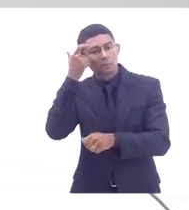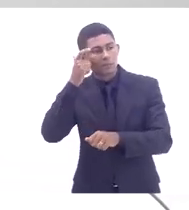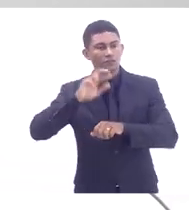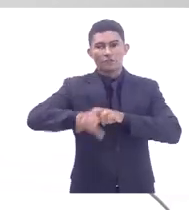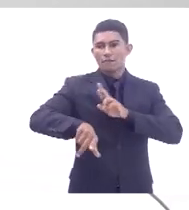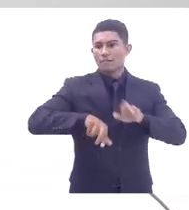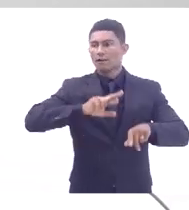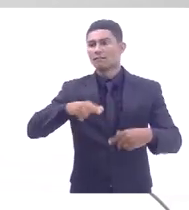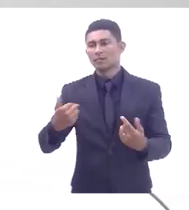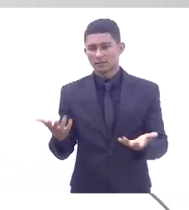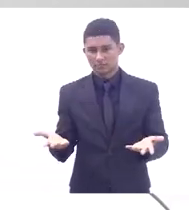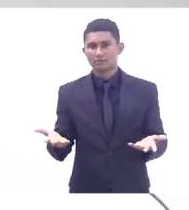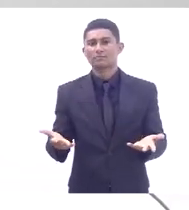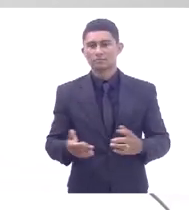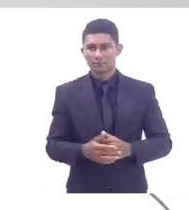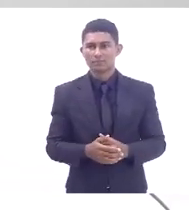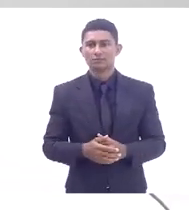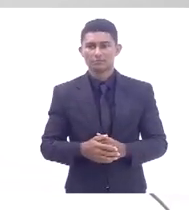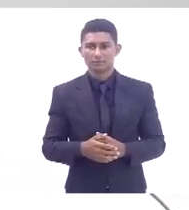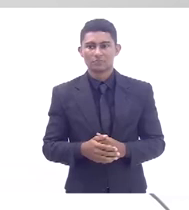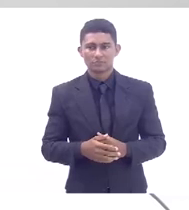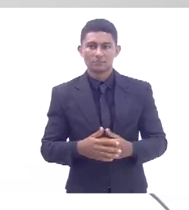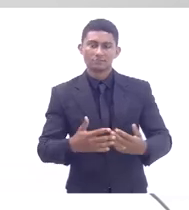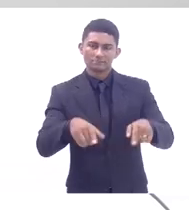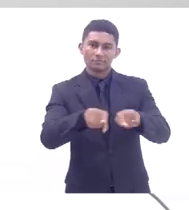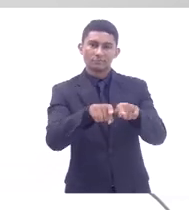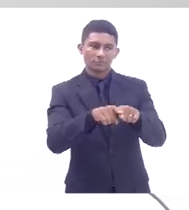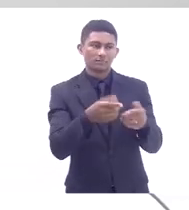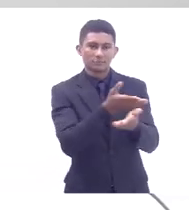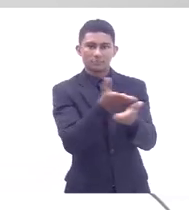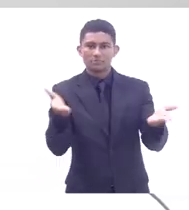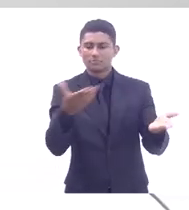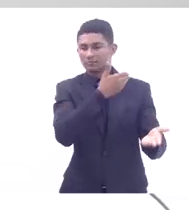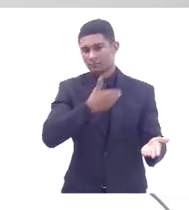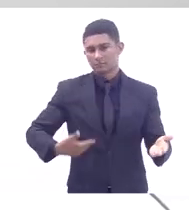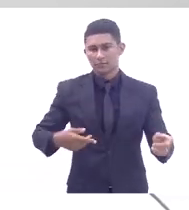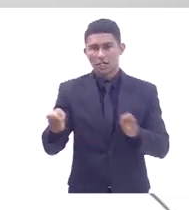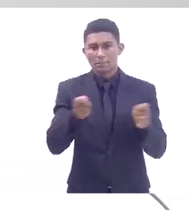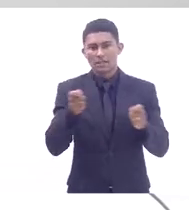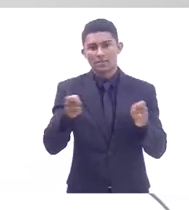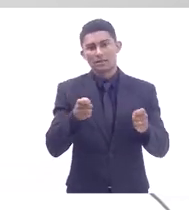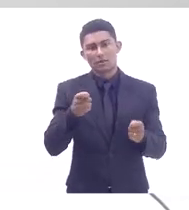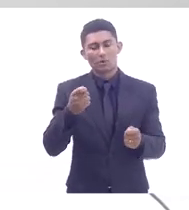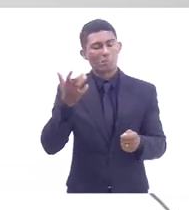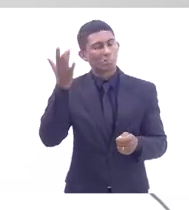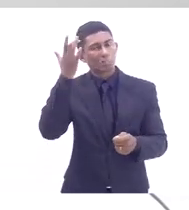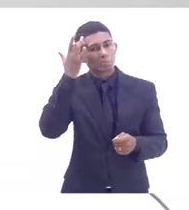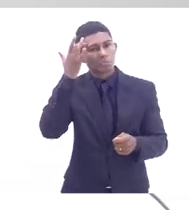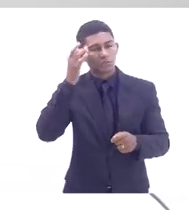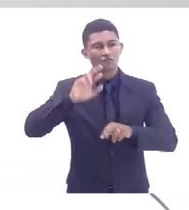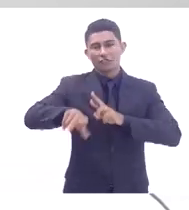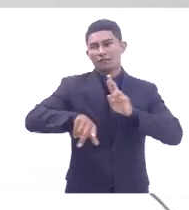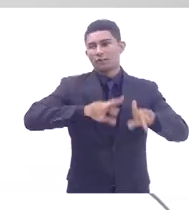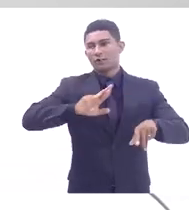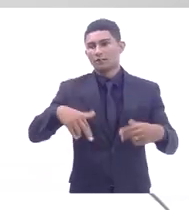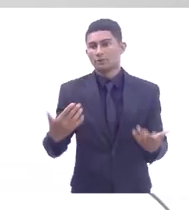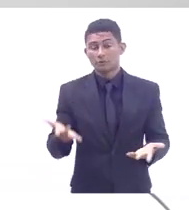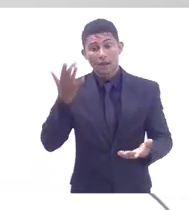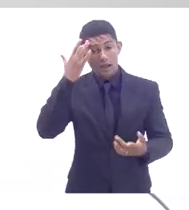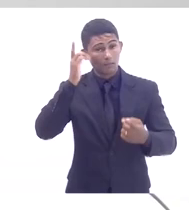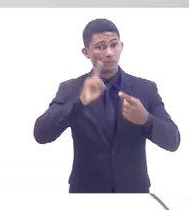condições E como tem a administração pública estadual só o primeiro. Então eu acho que nós teremos como grande